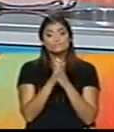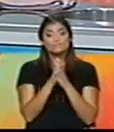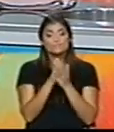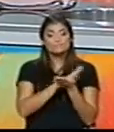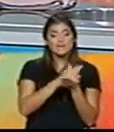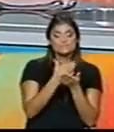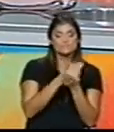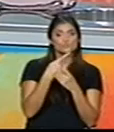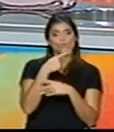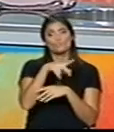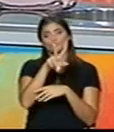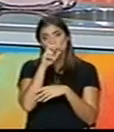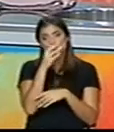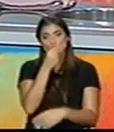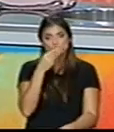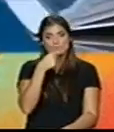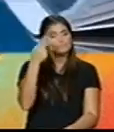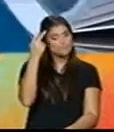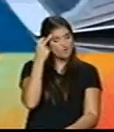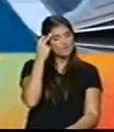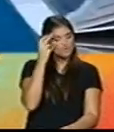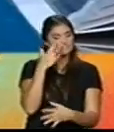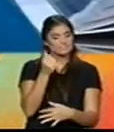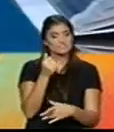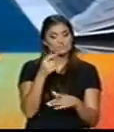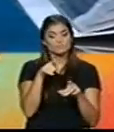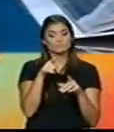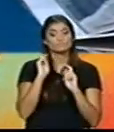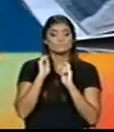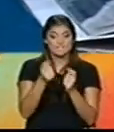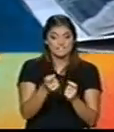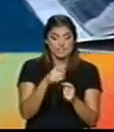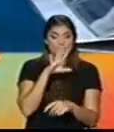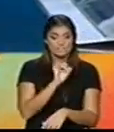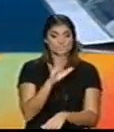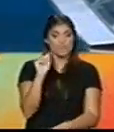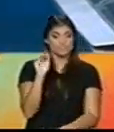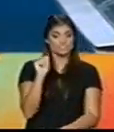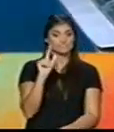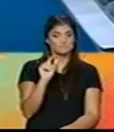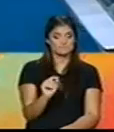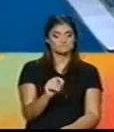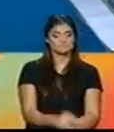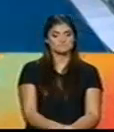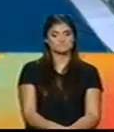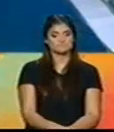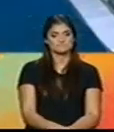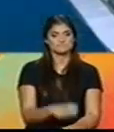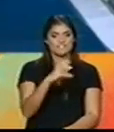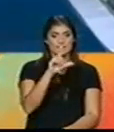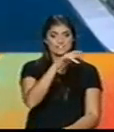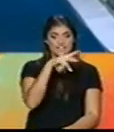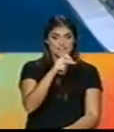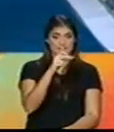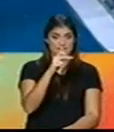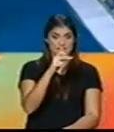aqueles sabores, eu ainda hoje mantenho tudo isso e tento partilhar com os filhos, com as filhas e com os netos. Com os netos já? Sim, com os netos já. Aliás, a Clara, que é a minha